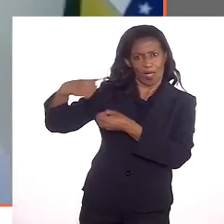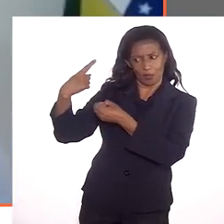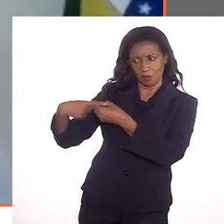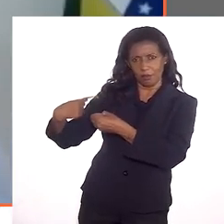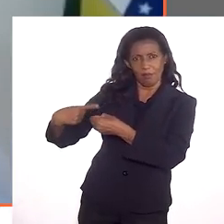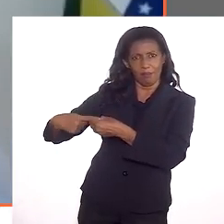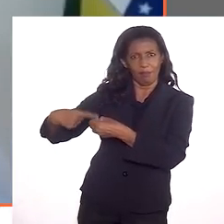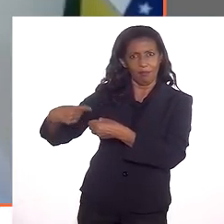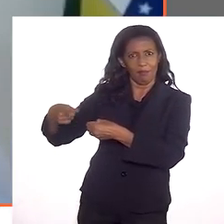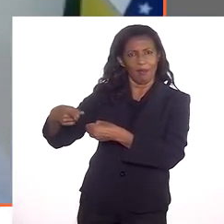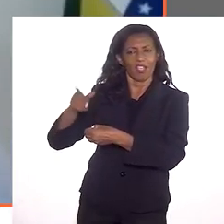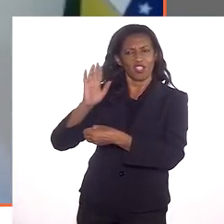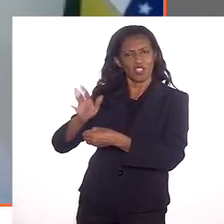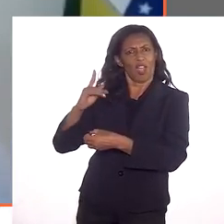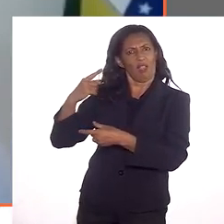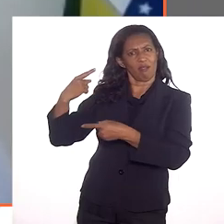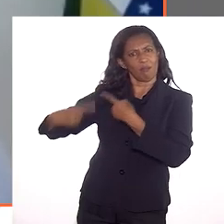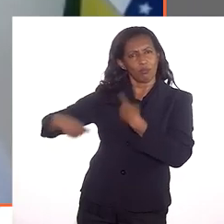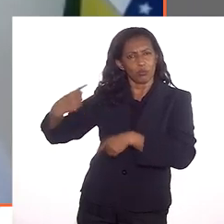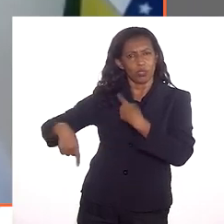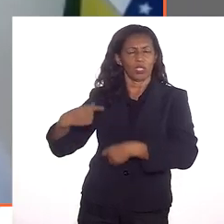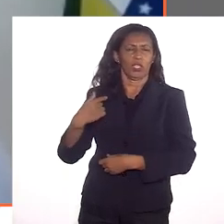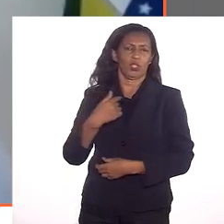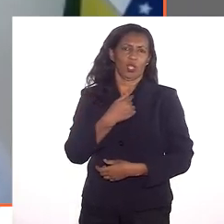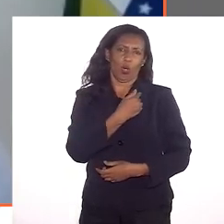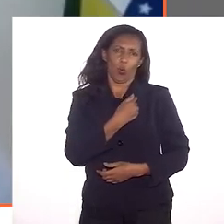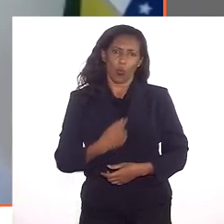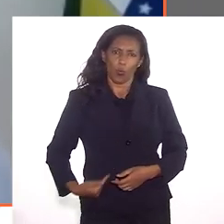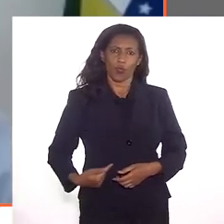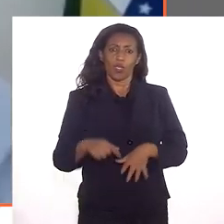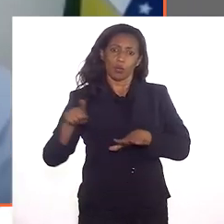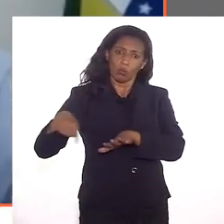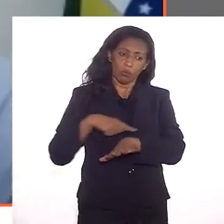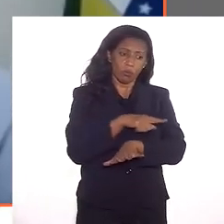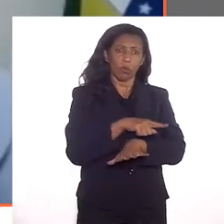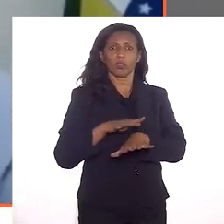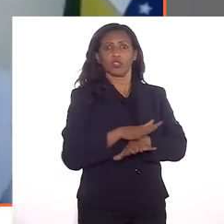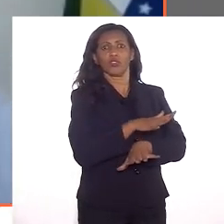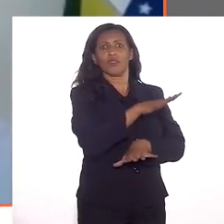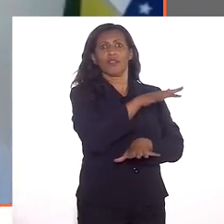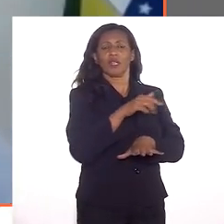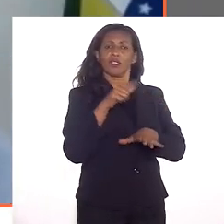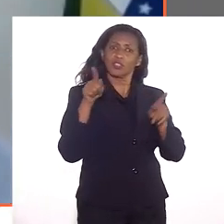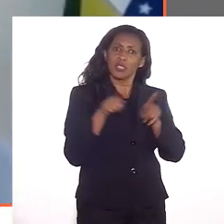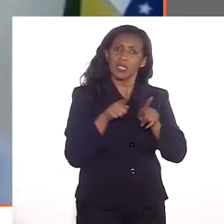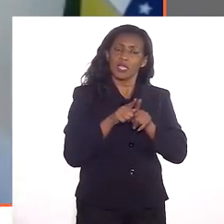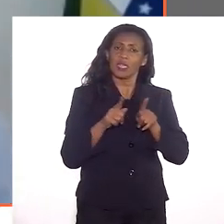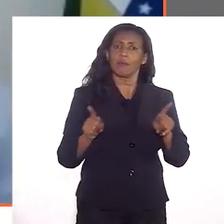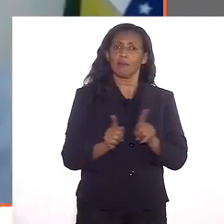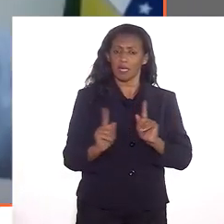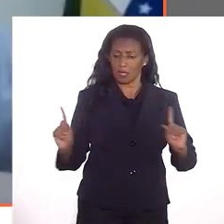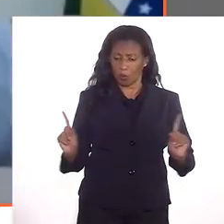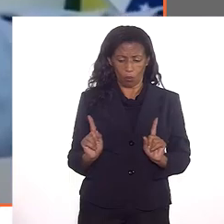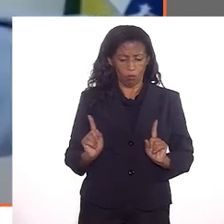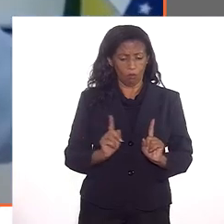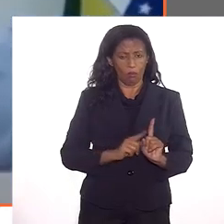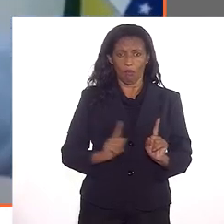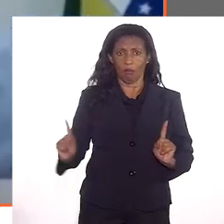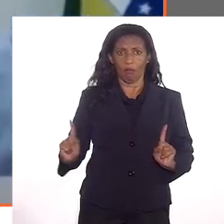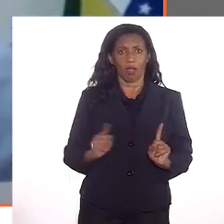são visibilizados pelas políticas, pela presença no poder público, quanto esses territórios, nesses bairros, que estão